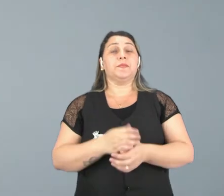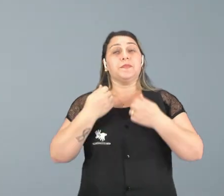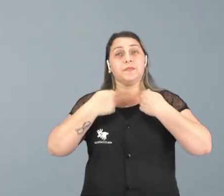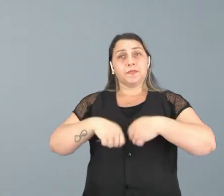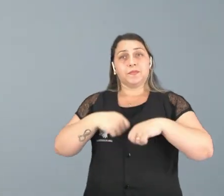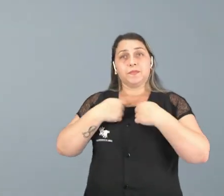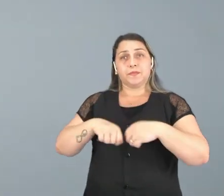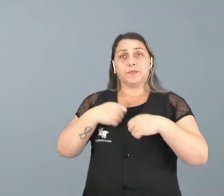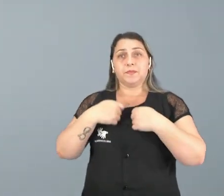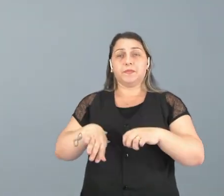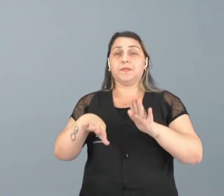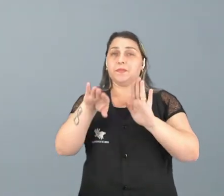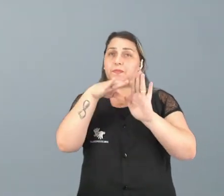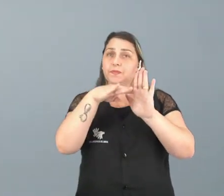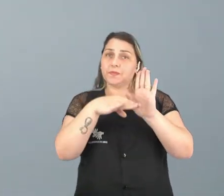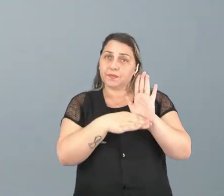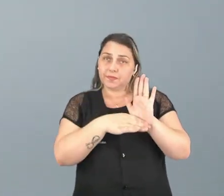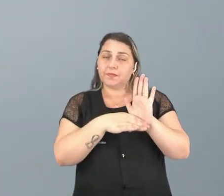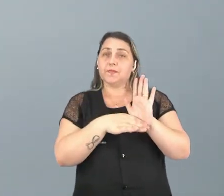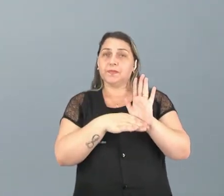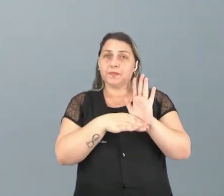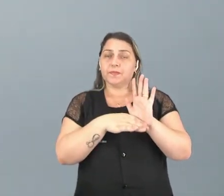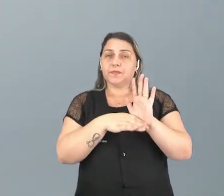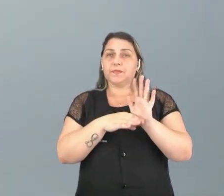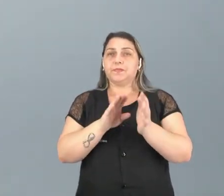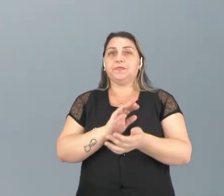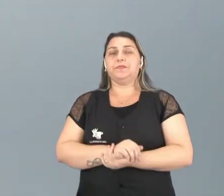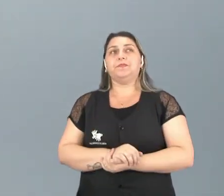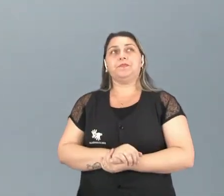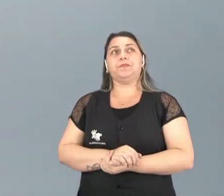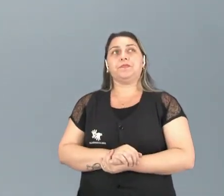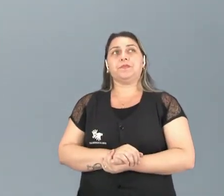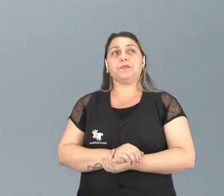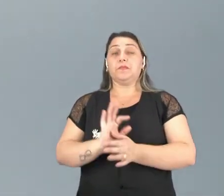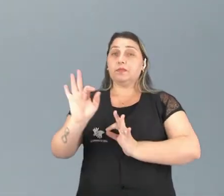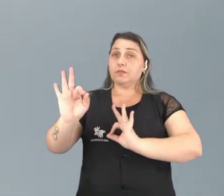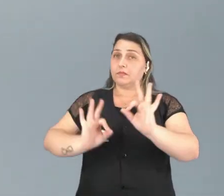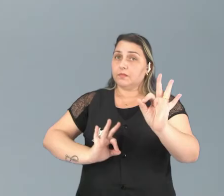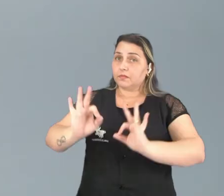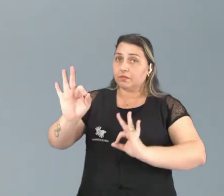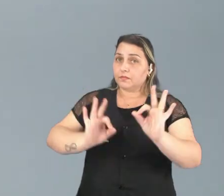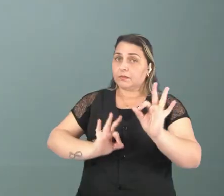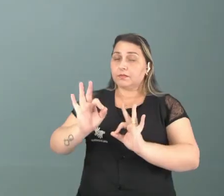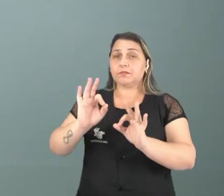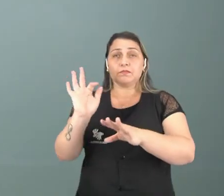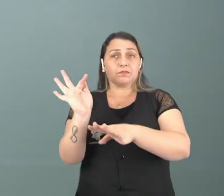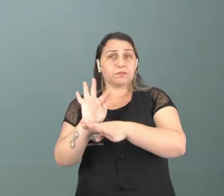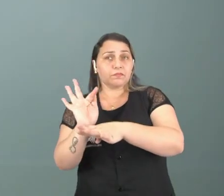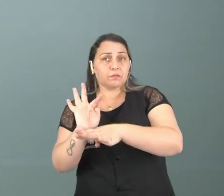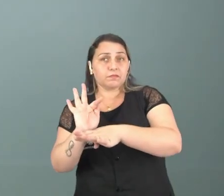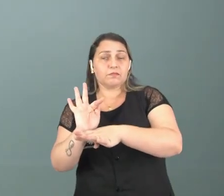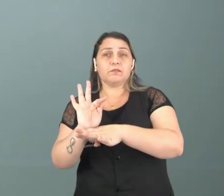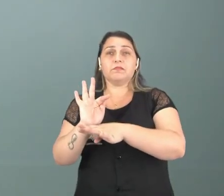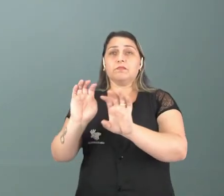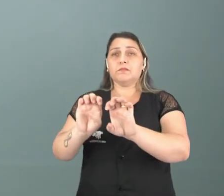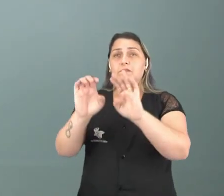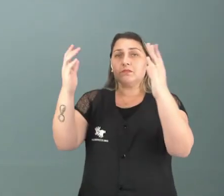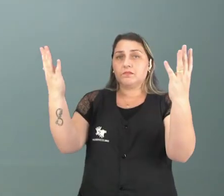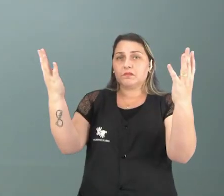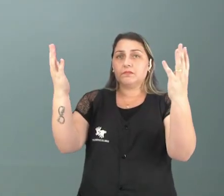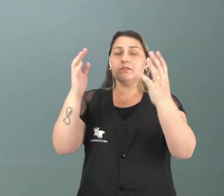preciso seguir exatamente como a obra ela foi organizada, ou o filme, ou o